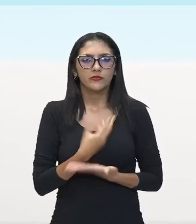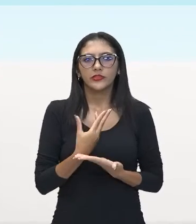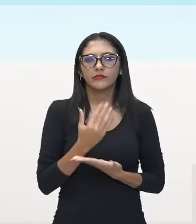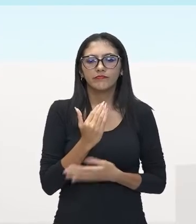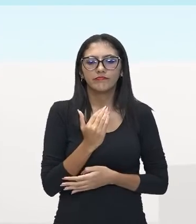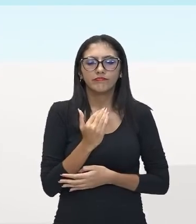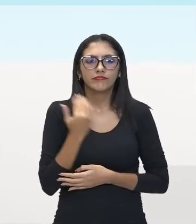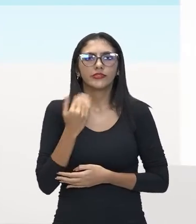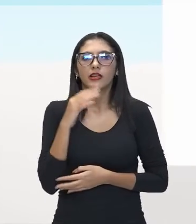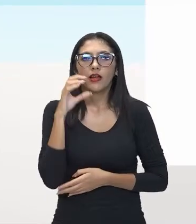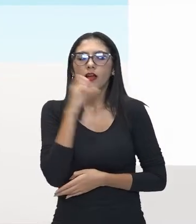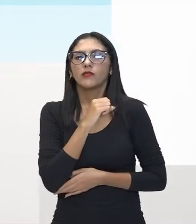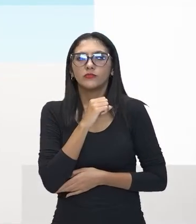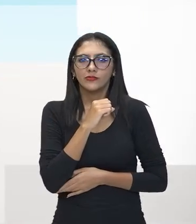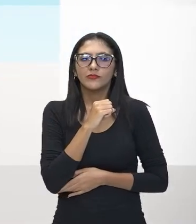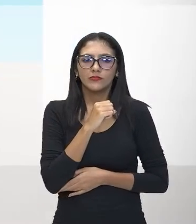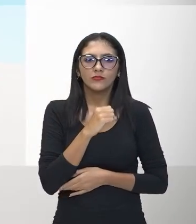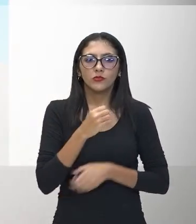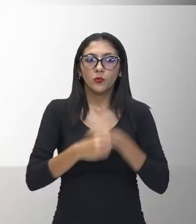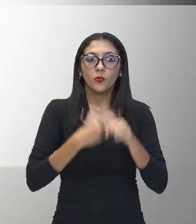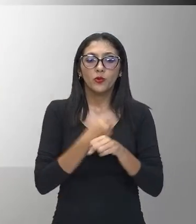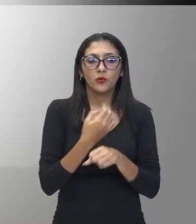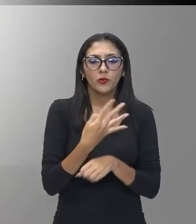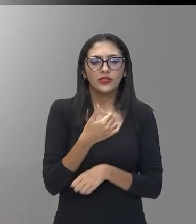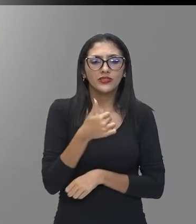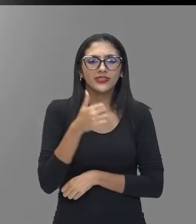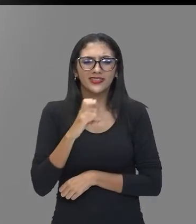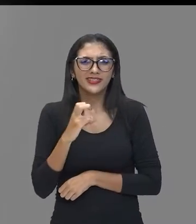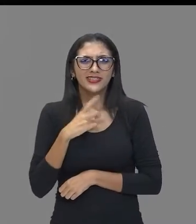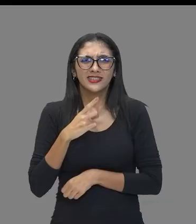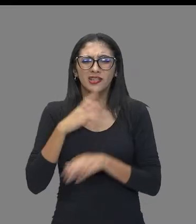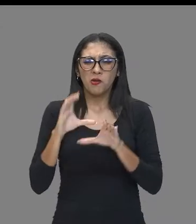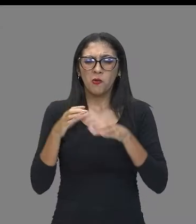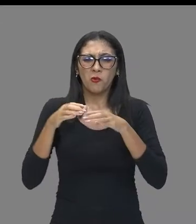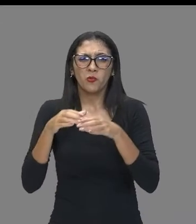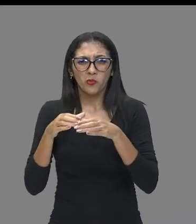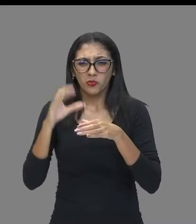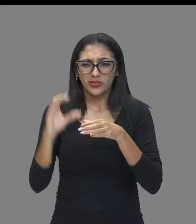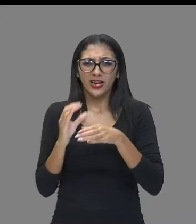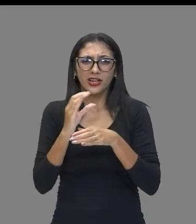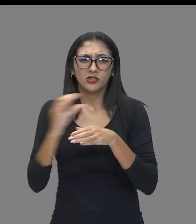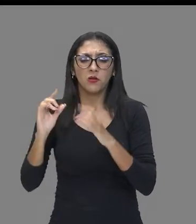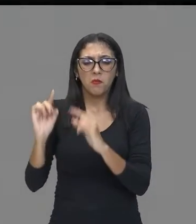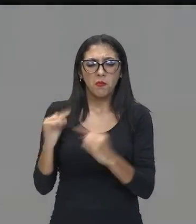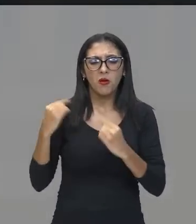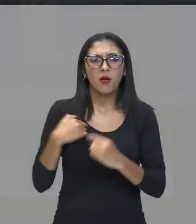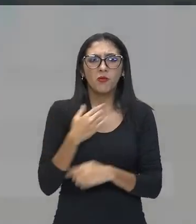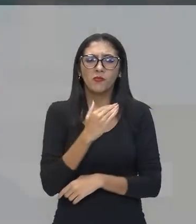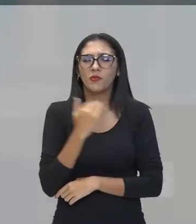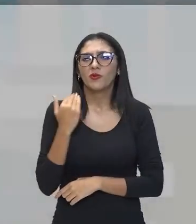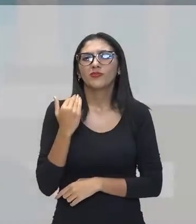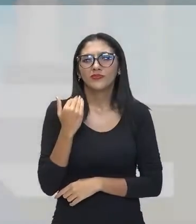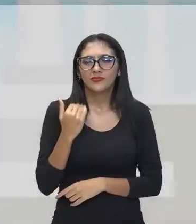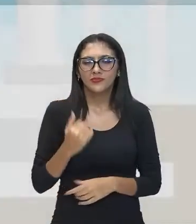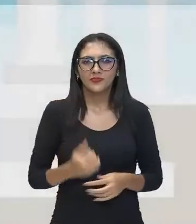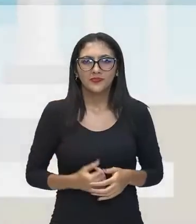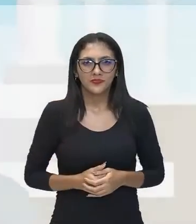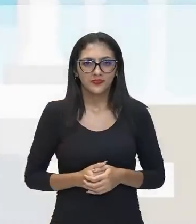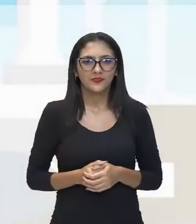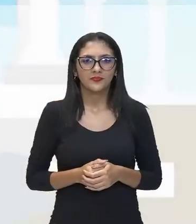ano de 415 fui atacada e morta por um grupo de fanáticos religiosos. Mesmo com todas